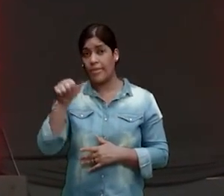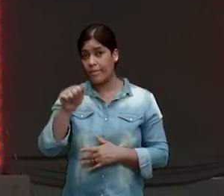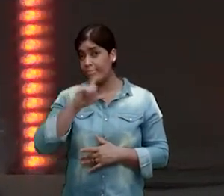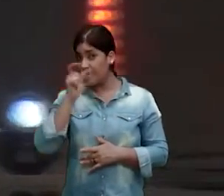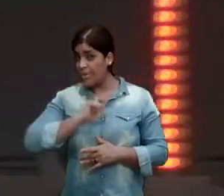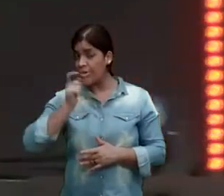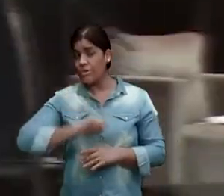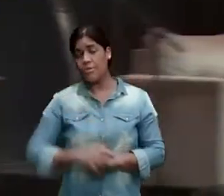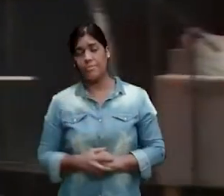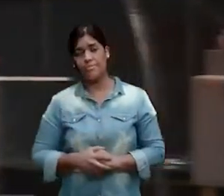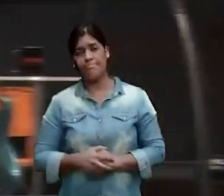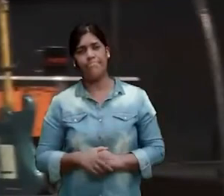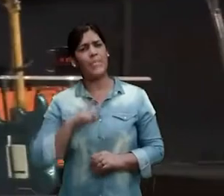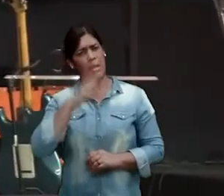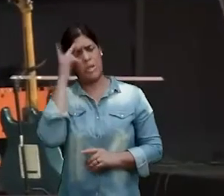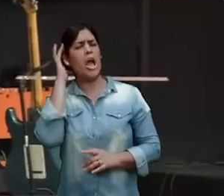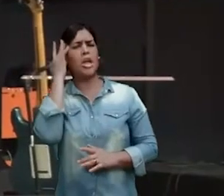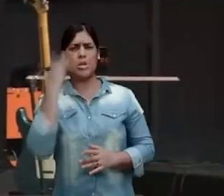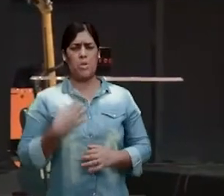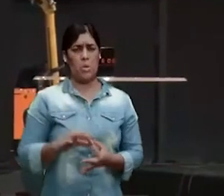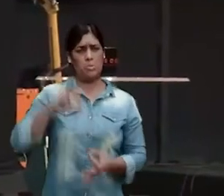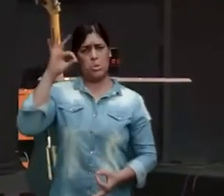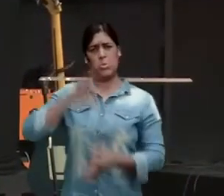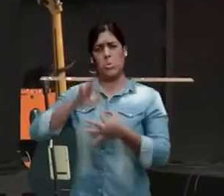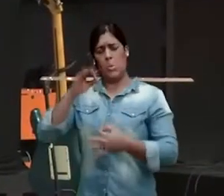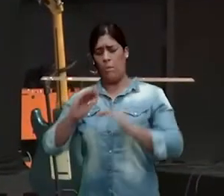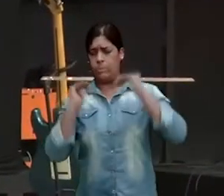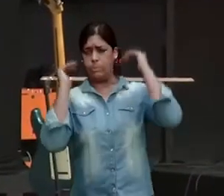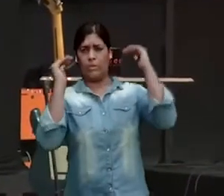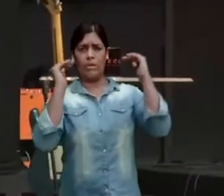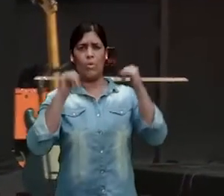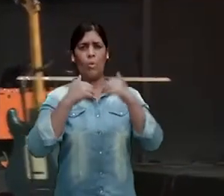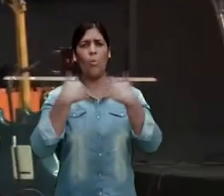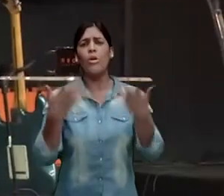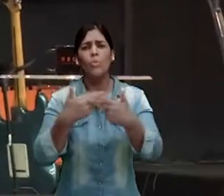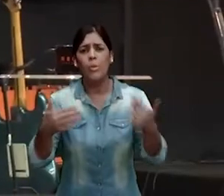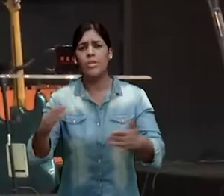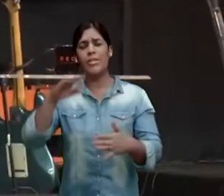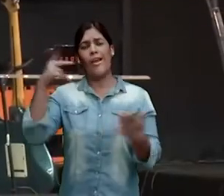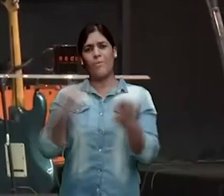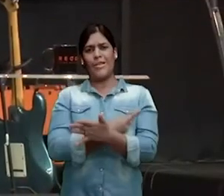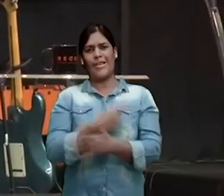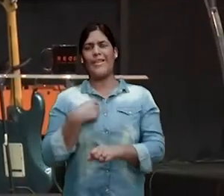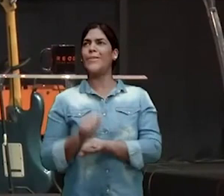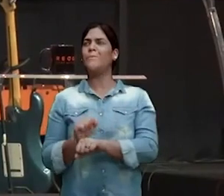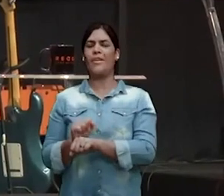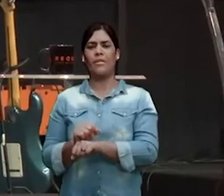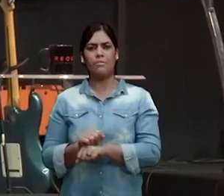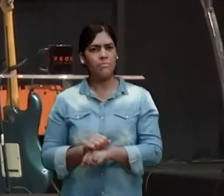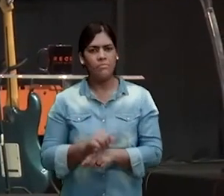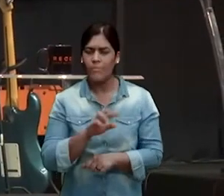tem muita gente achando que vai ser mais espiritual quando isso ou aquilo acontecer Ei Isso não vai acontecer